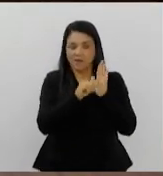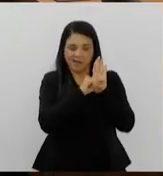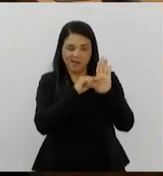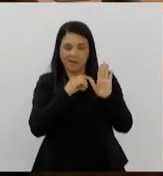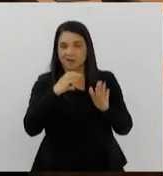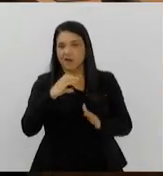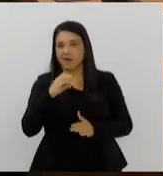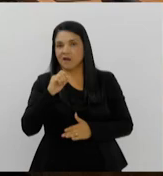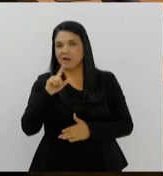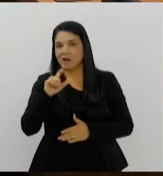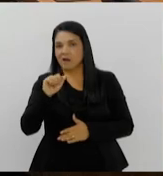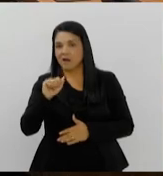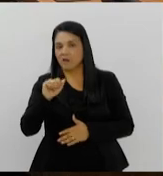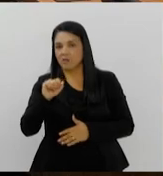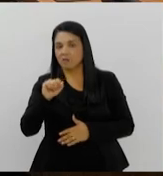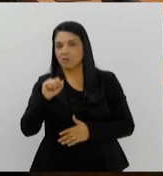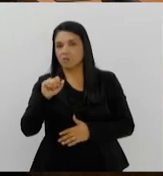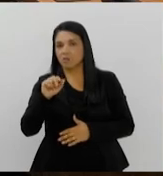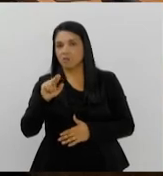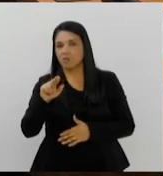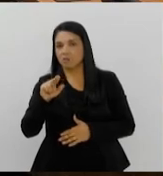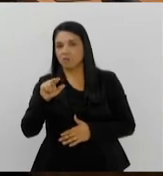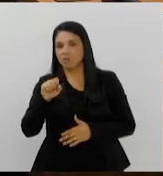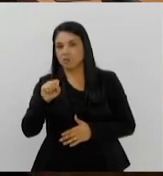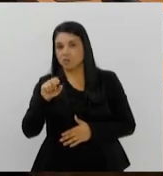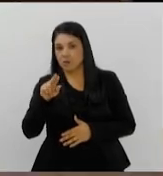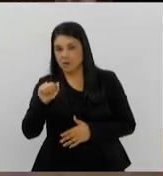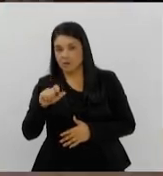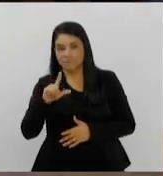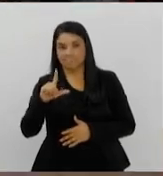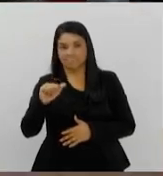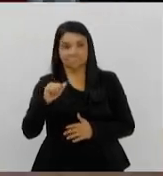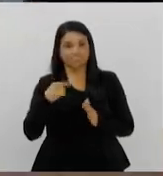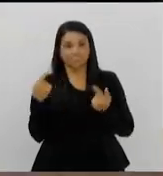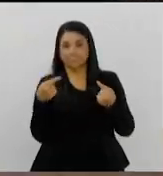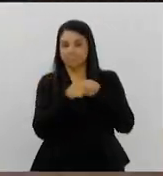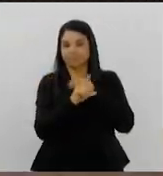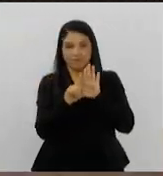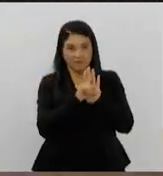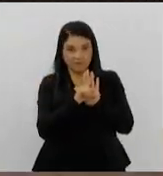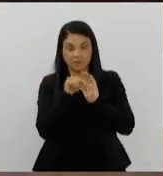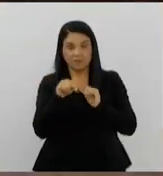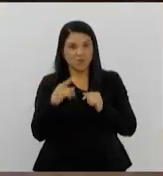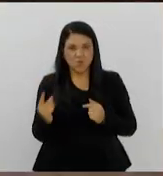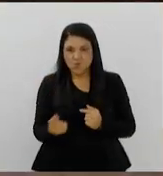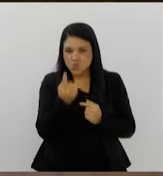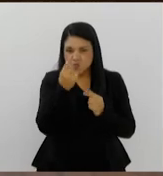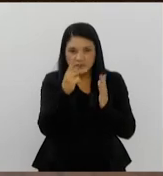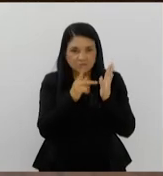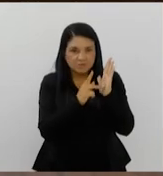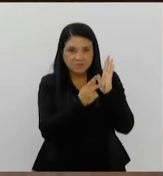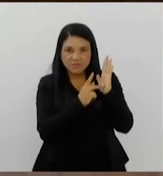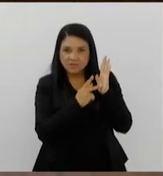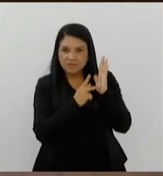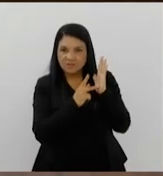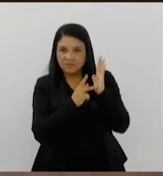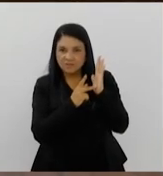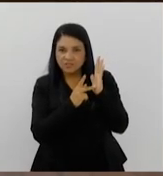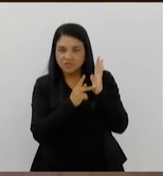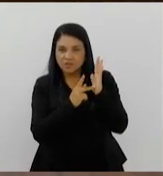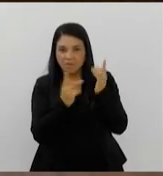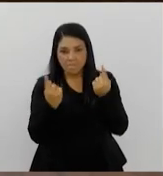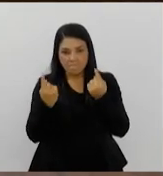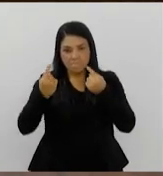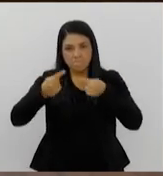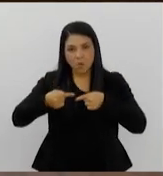uma cláusula ilegal. Perfeito. E assim, um sindicalista não ter um confronto ou um enfrentamento com seu órgão